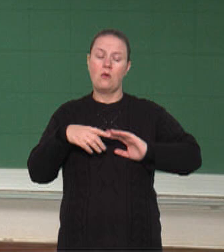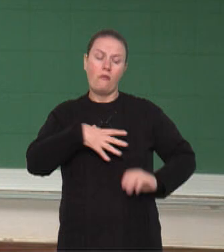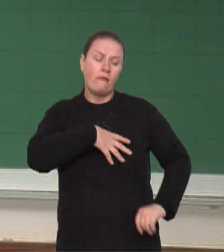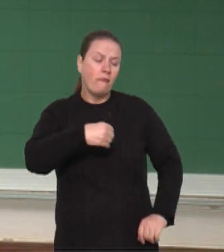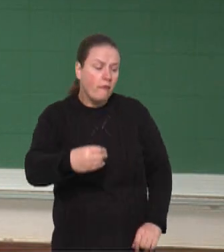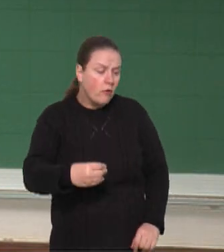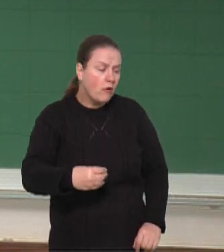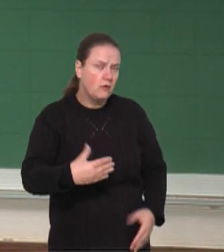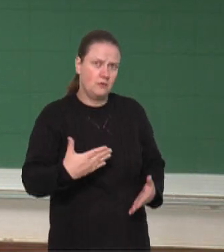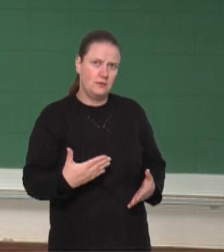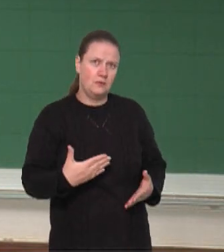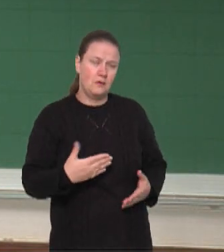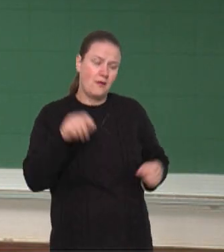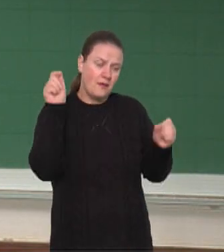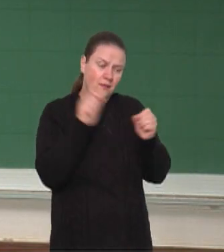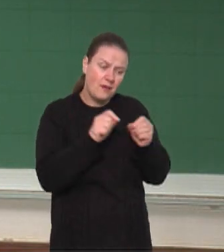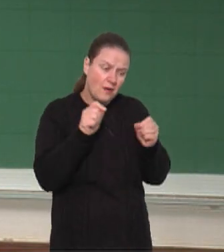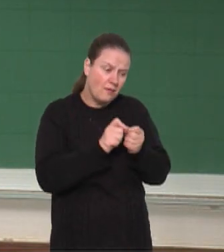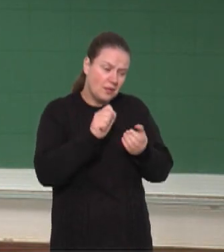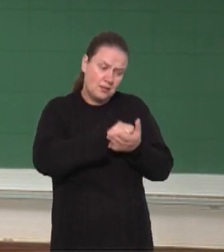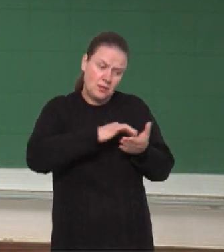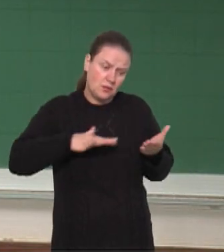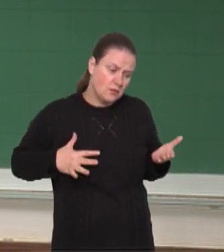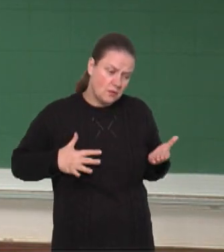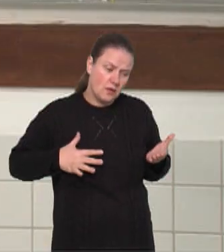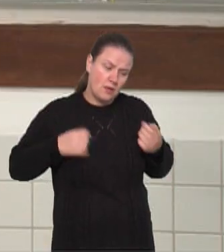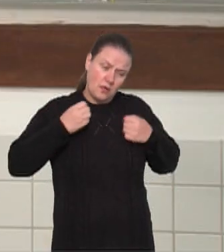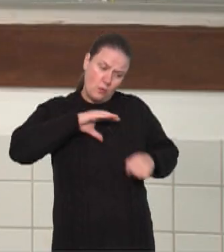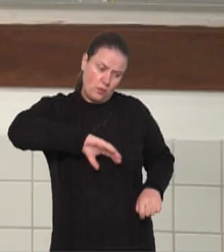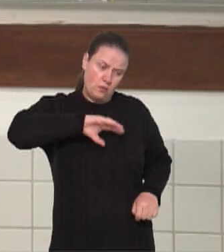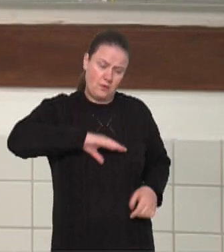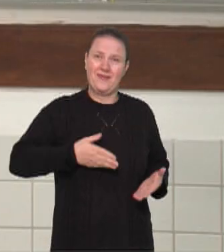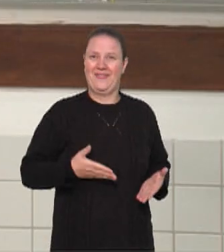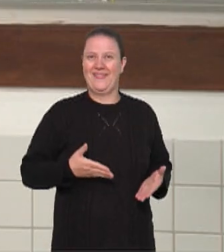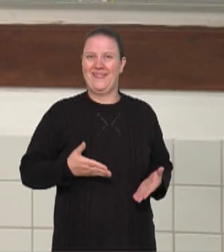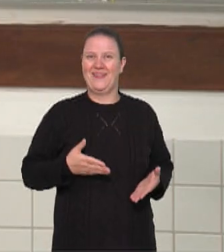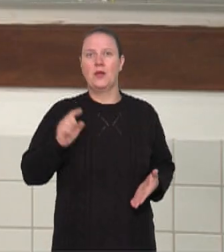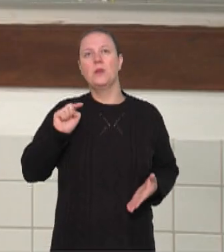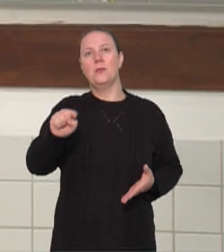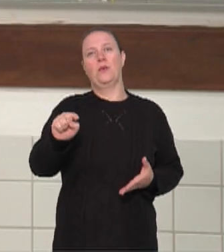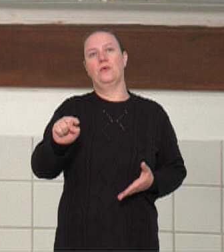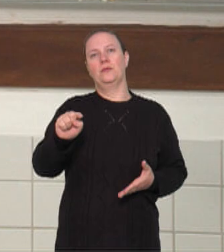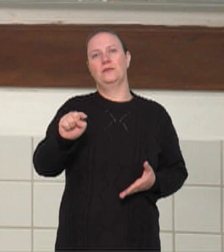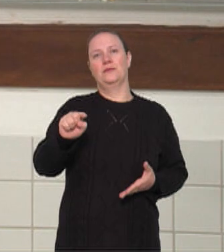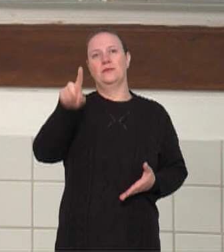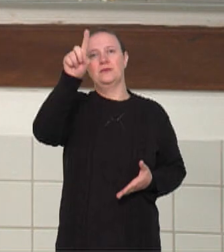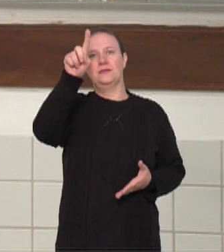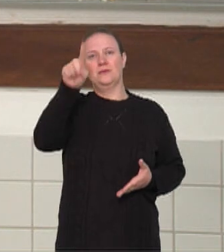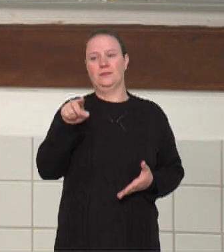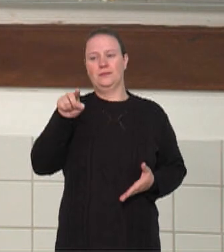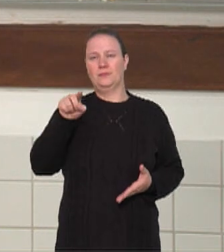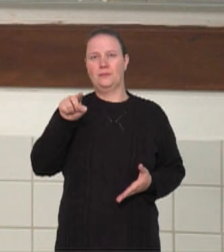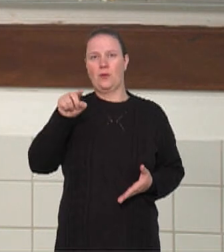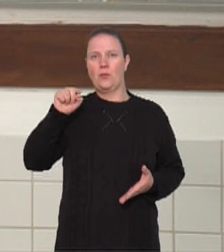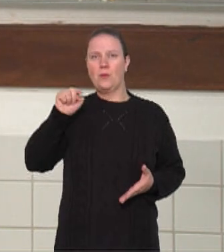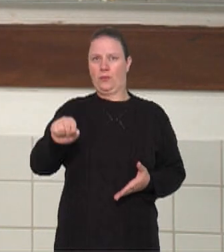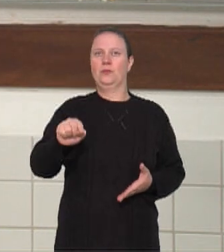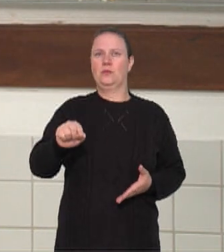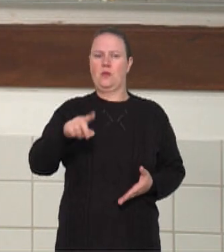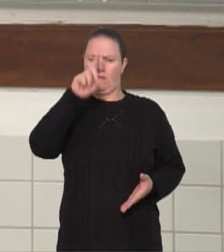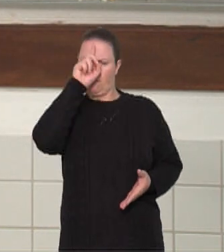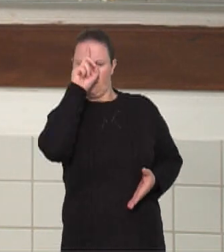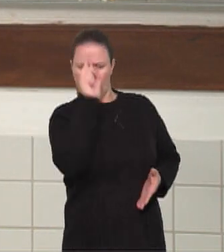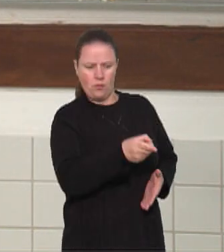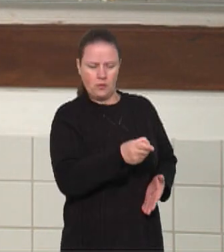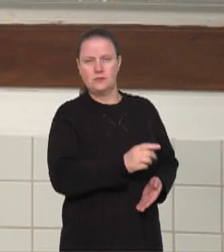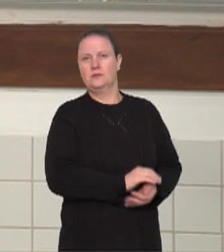Filho, vírgula, faça as atividades de língua portuguesa. Ponto, de exclamação, porque é uma ordem. Então, quando é uma